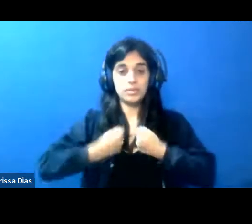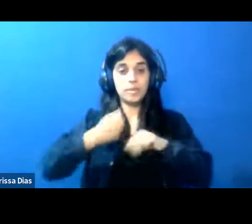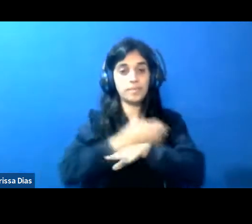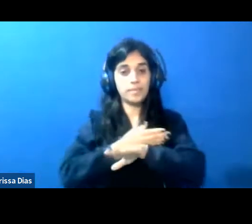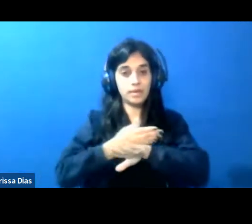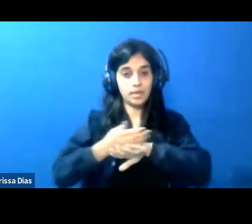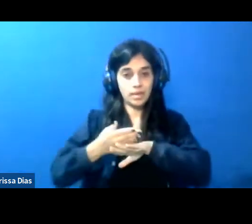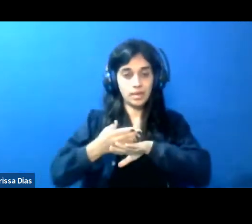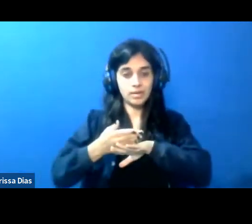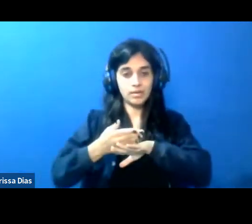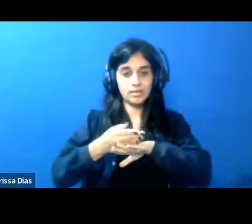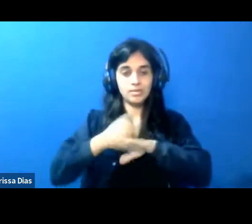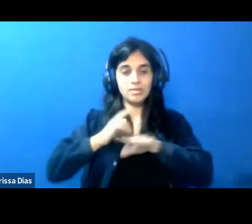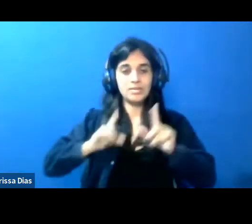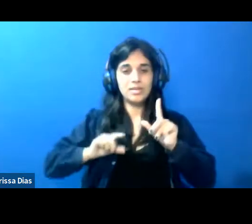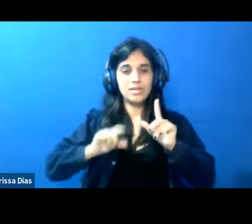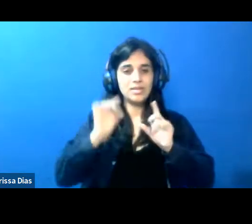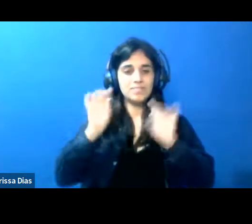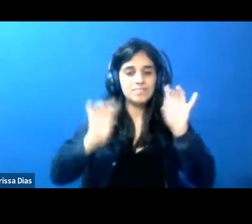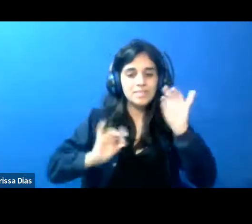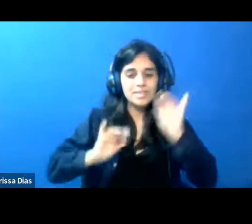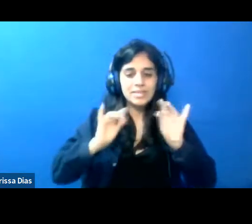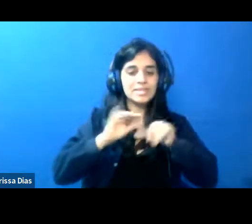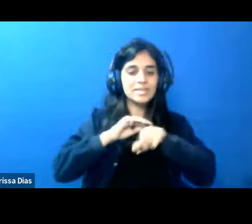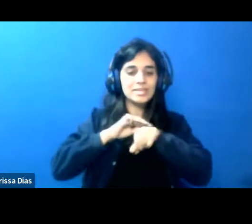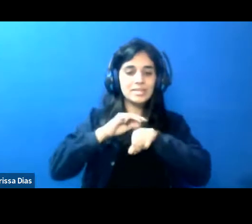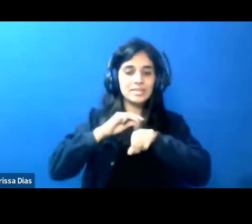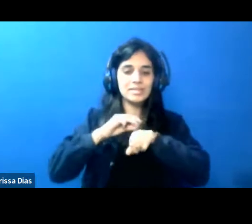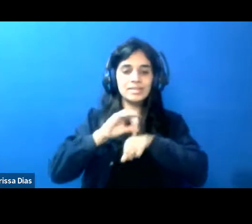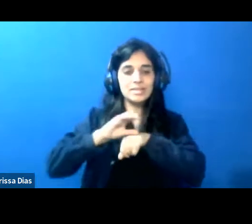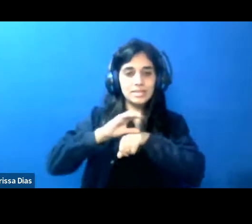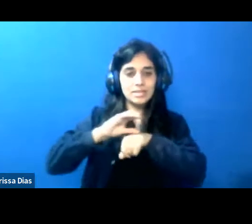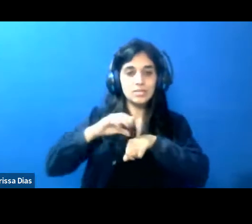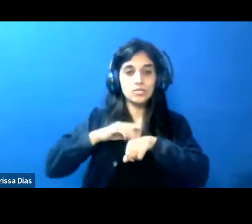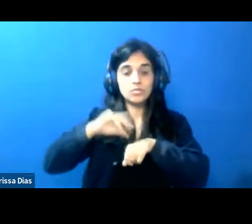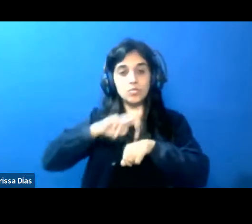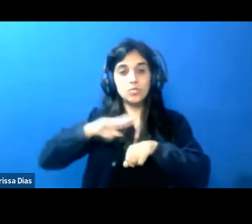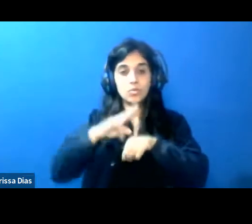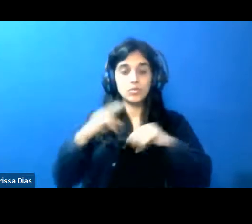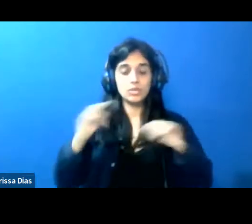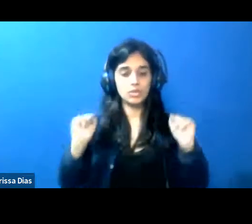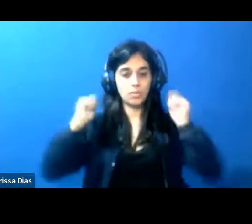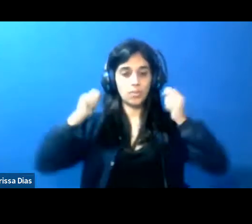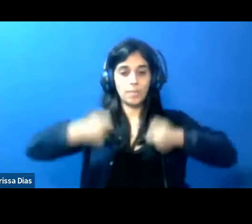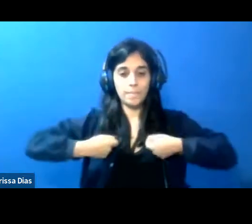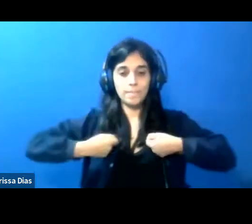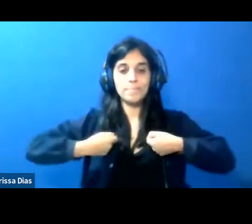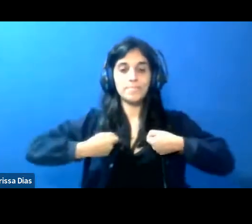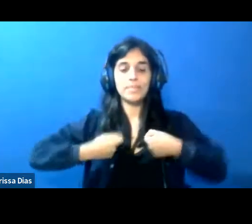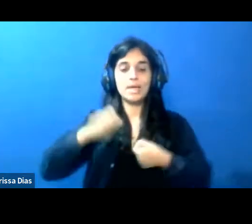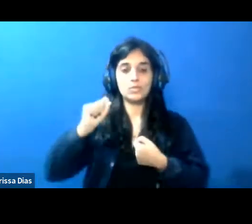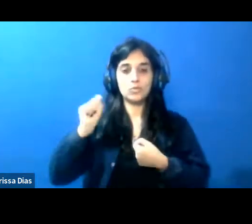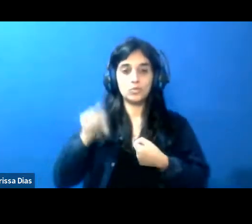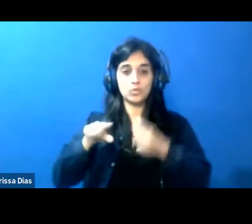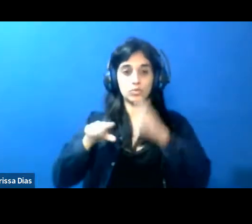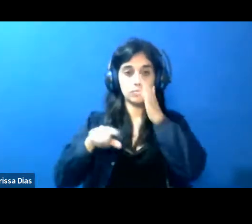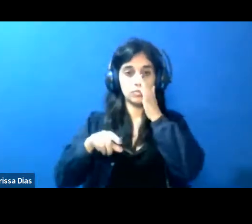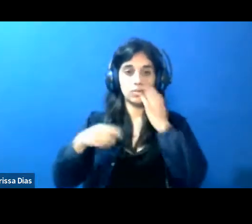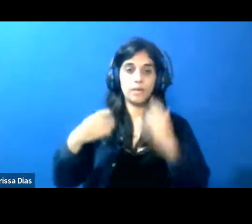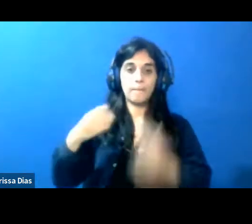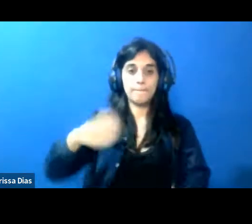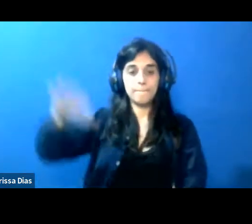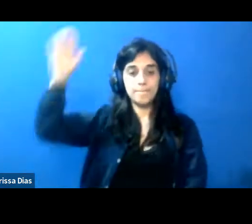com alguns detalhes em cinza. Estou também usando uma manta azul marinho. Ao meu fundo, eu tenho